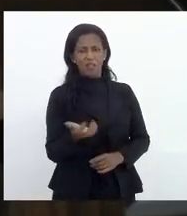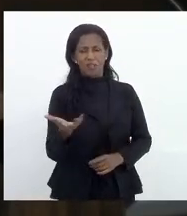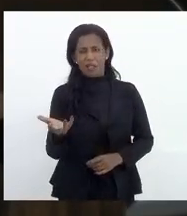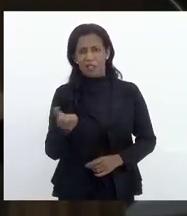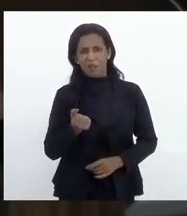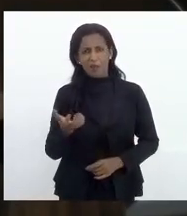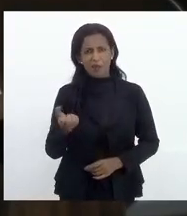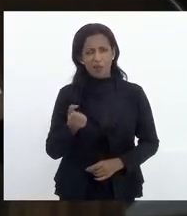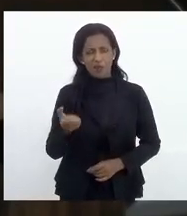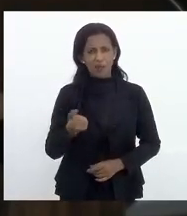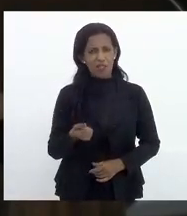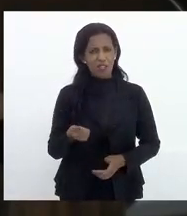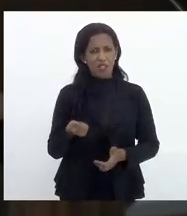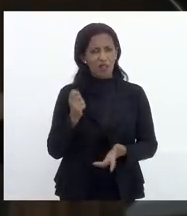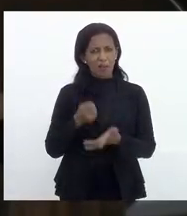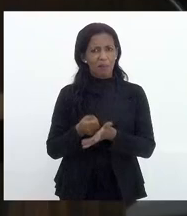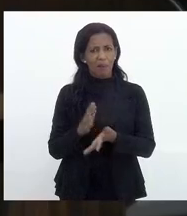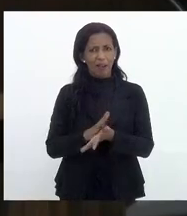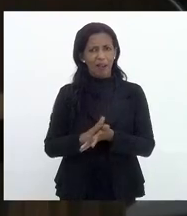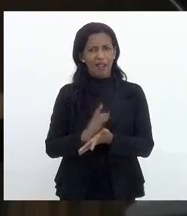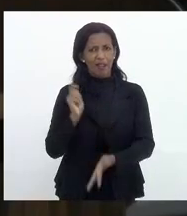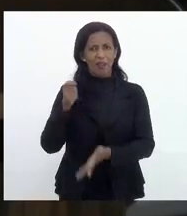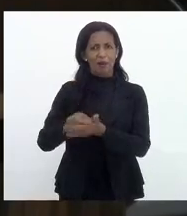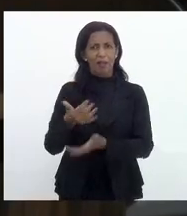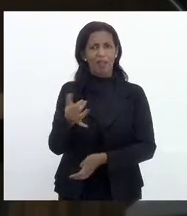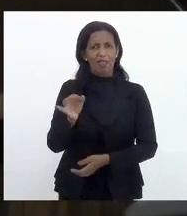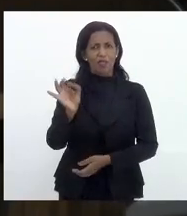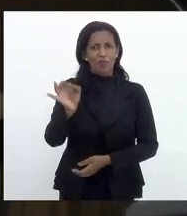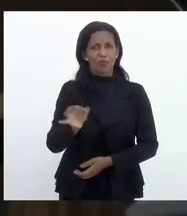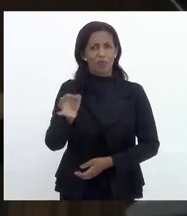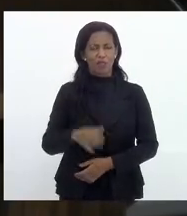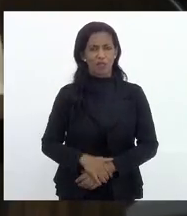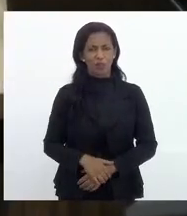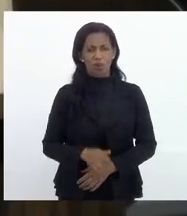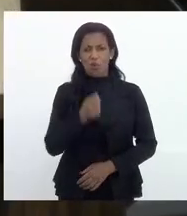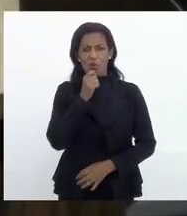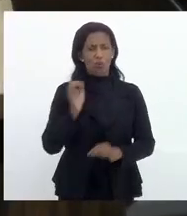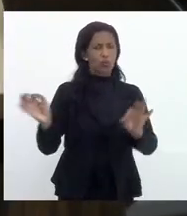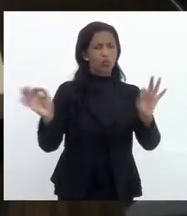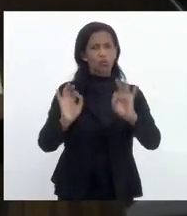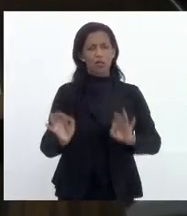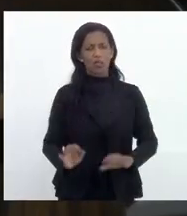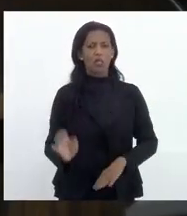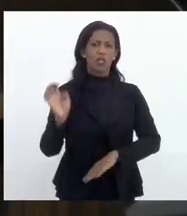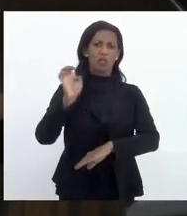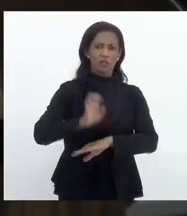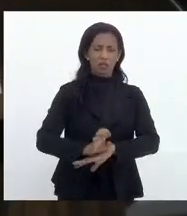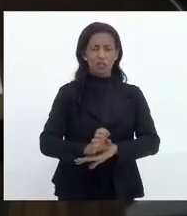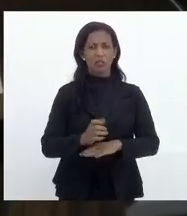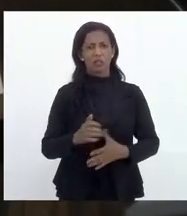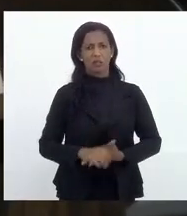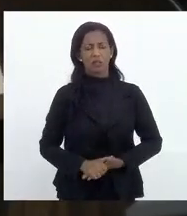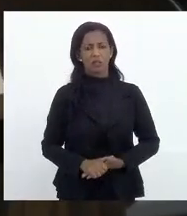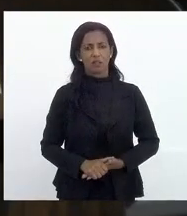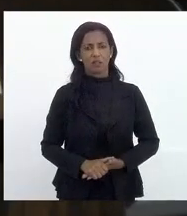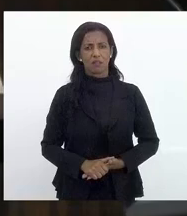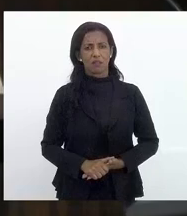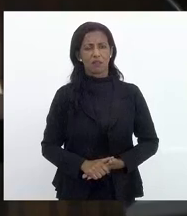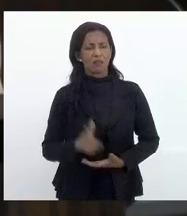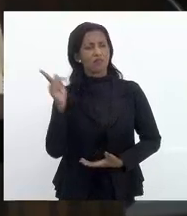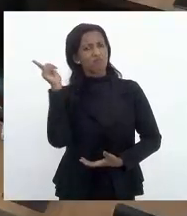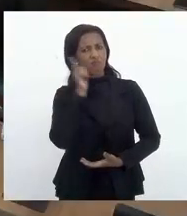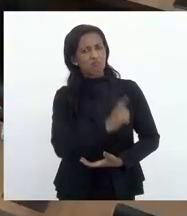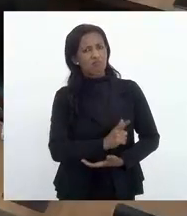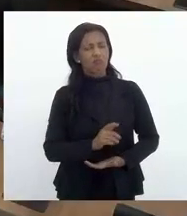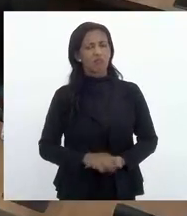pensionistas que nada vai pagar vão agora estão pagando 10 por cento e não há ninguém nesse estado que